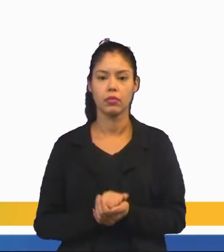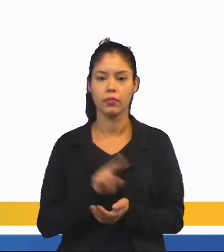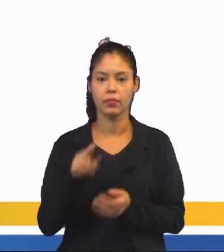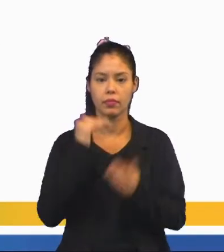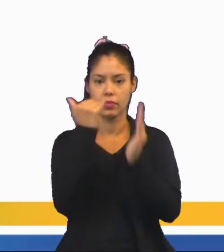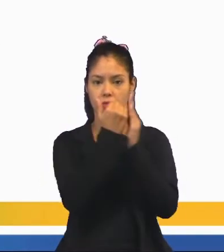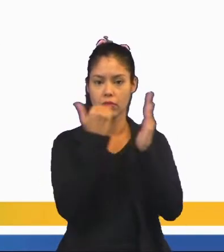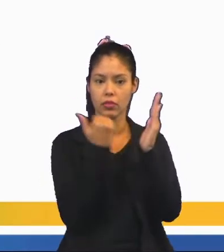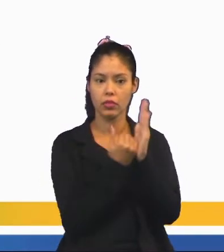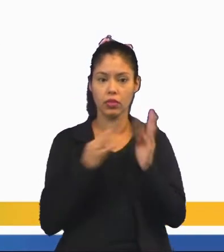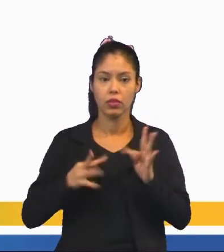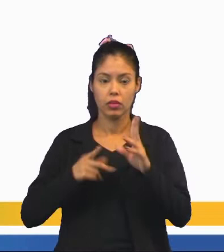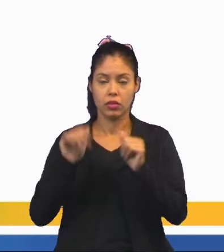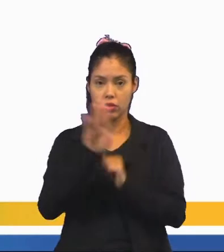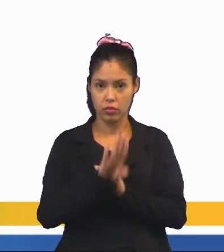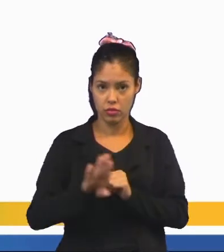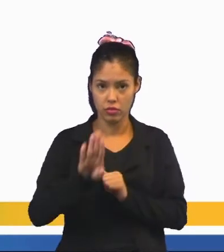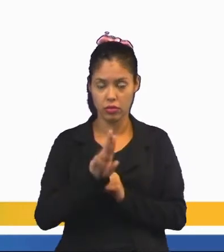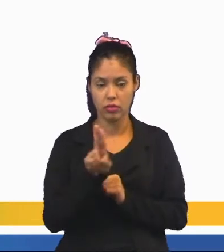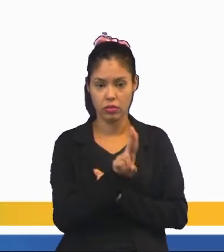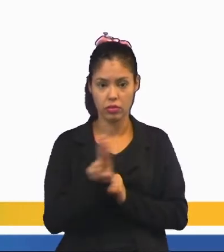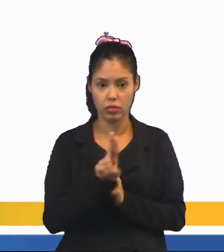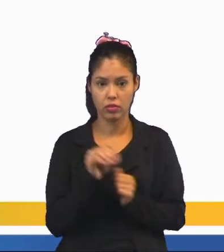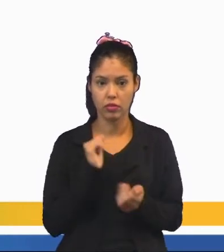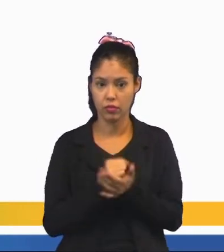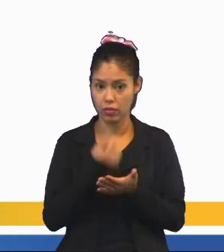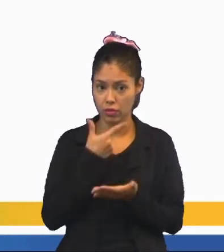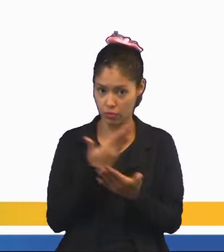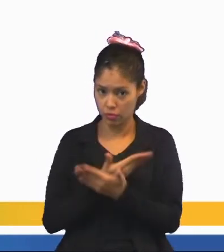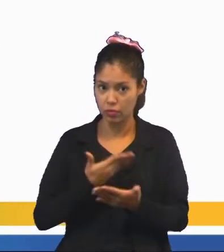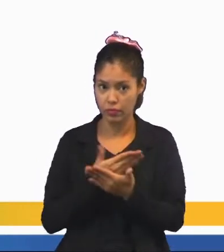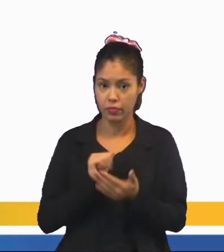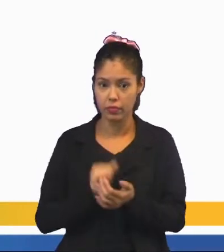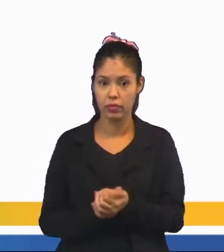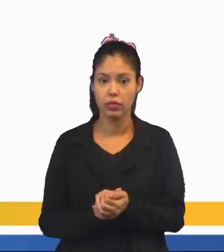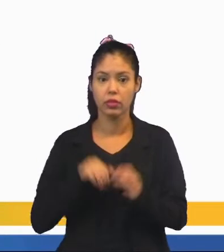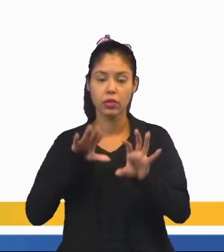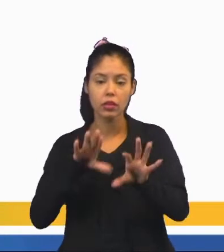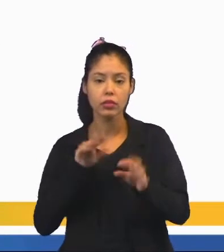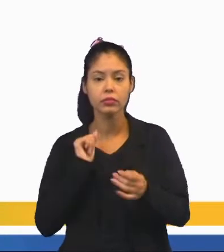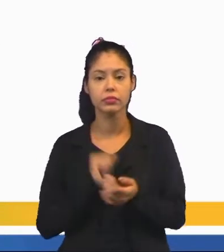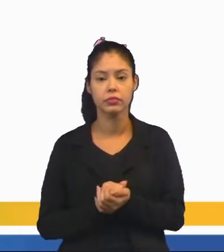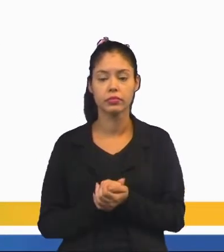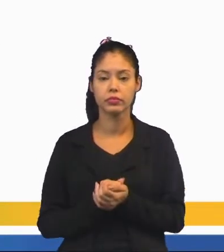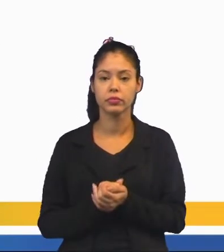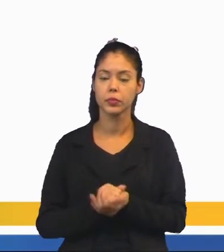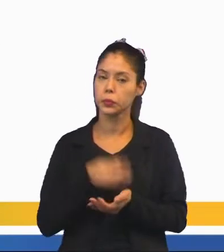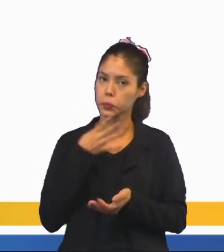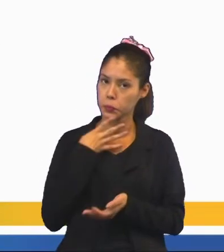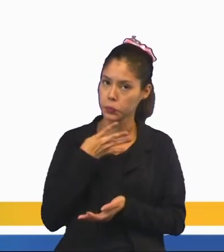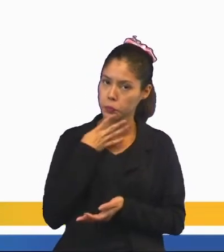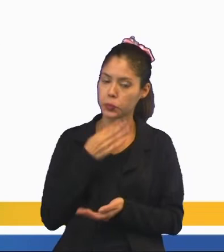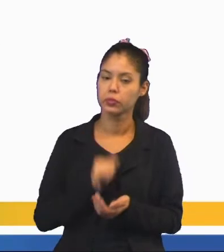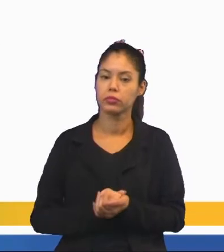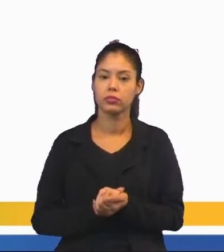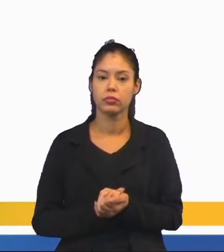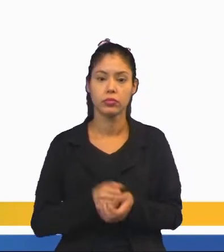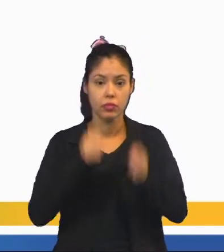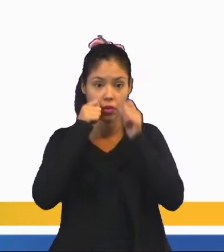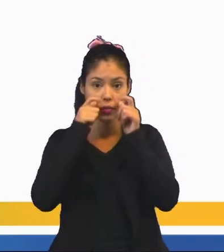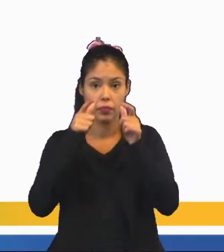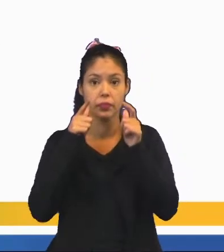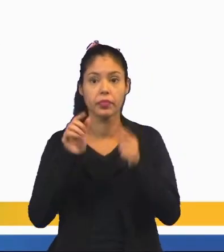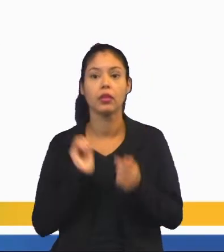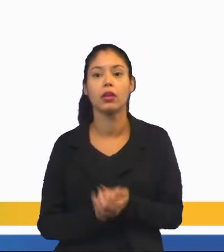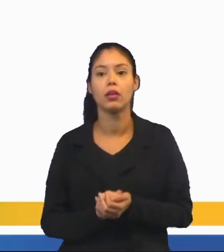esses nomes aí, crianças, são todos nomes de remédios para tratamento. Então, aí, né, só a nível de conhecimento.